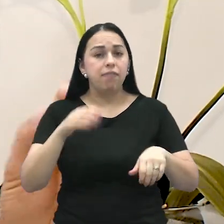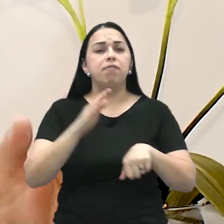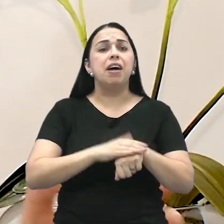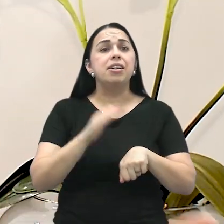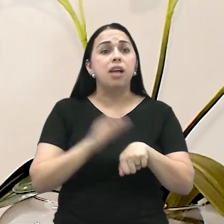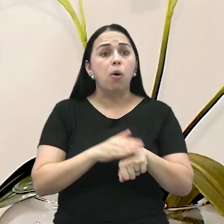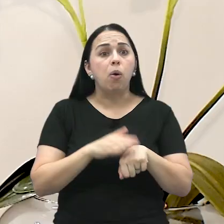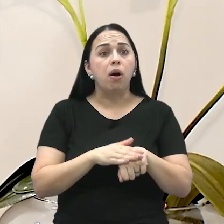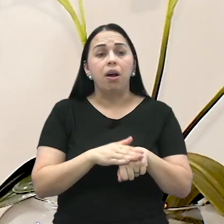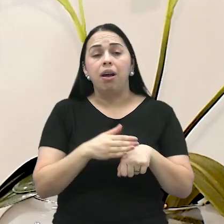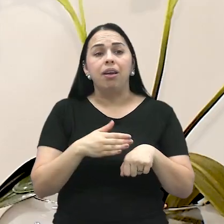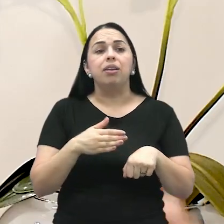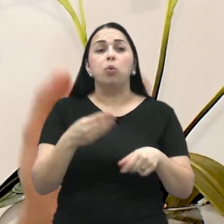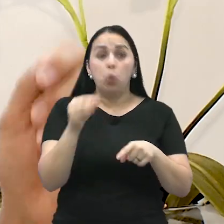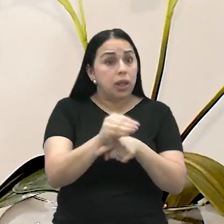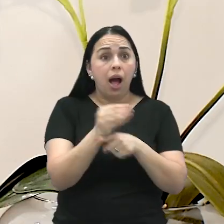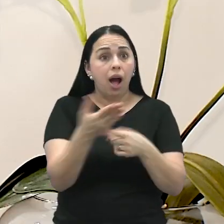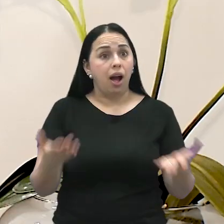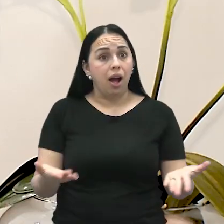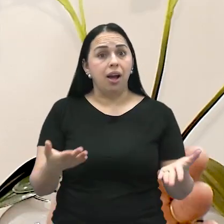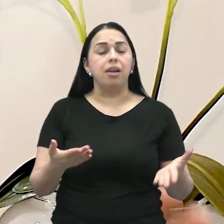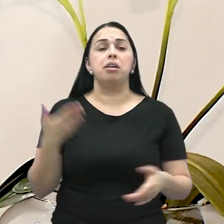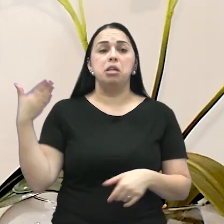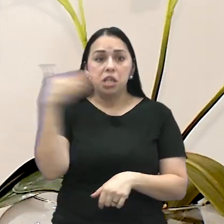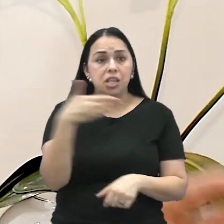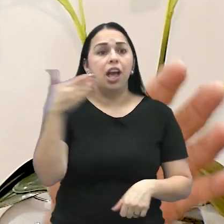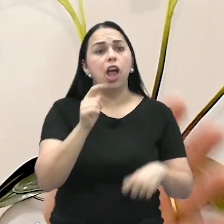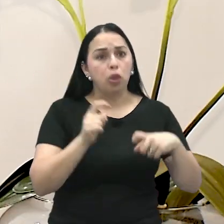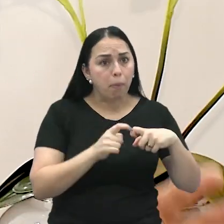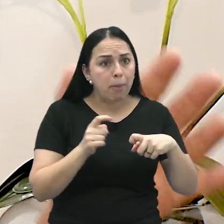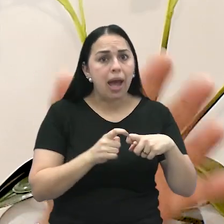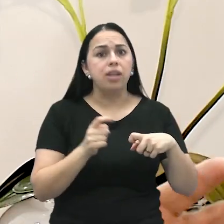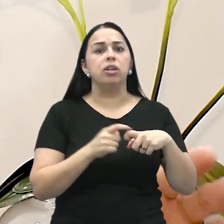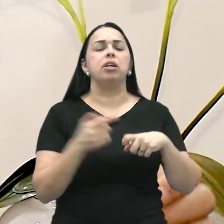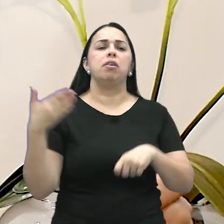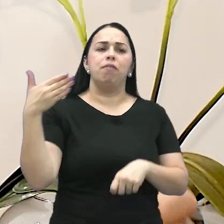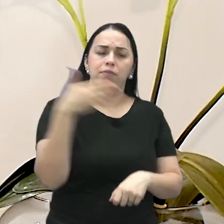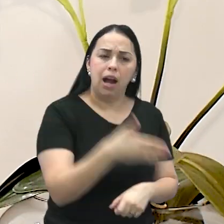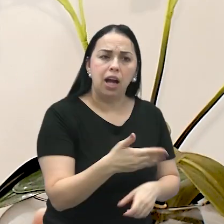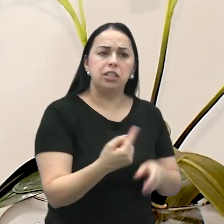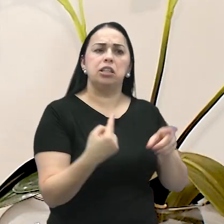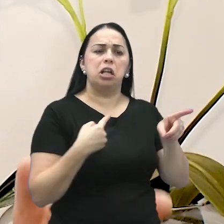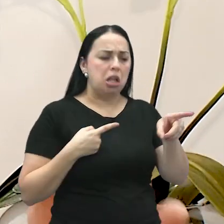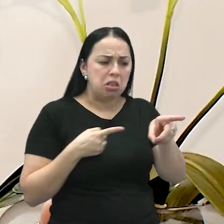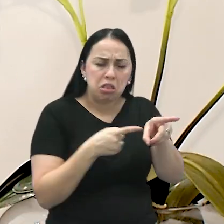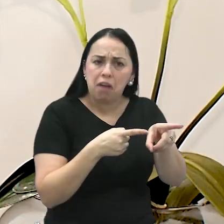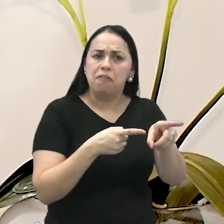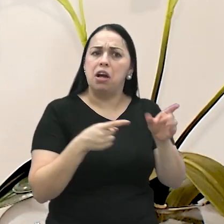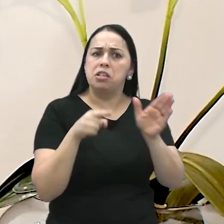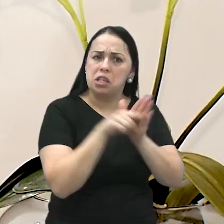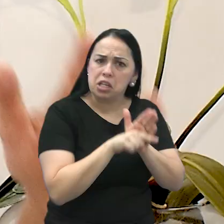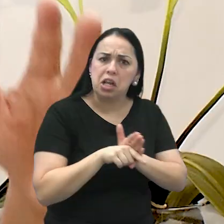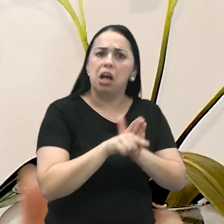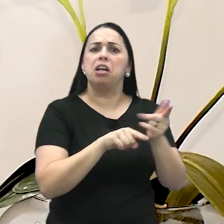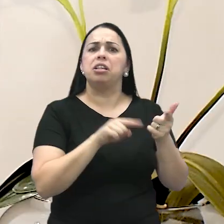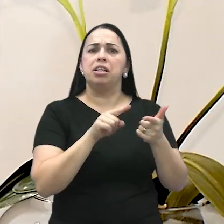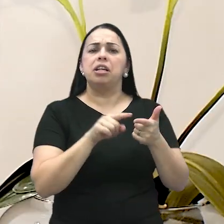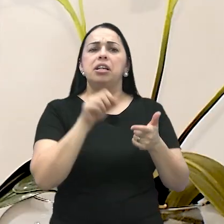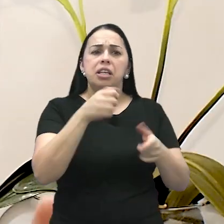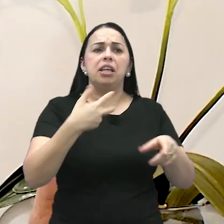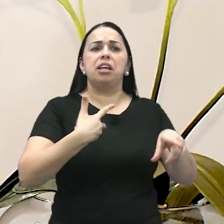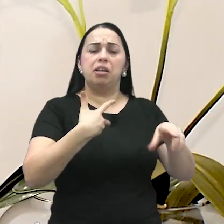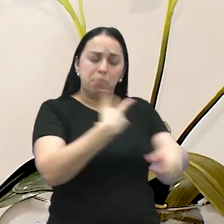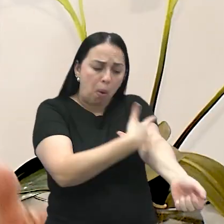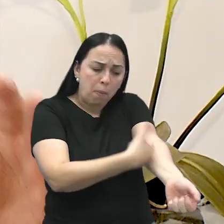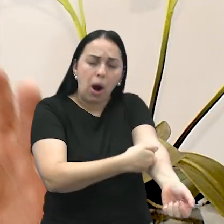prevenção, tem que prevenir. Tem que ir no médico novo, vai lá e faz o exame de próstata, não tem nada a ver, faz por sangue. Se precisar